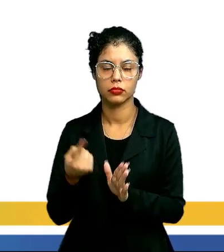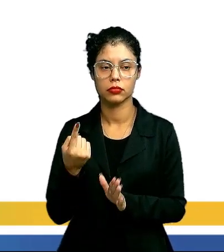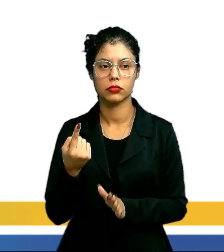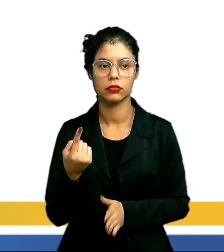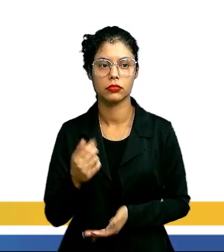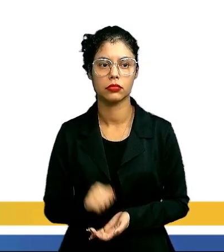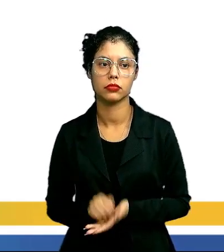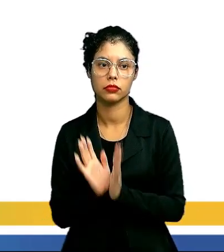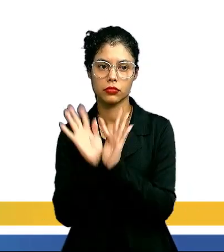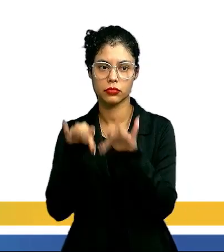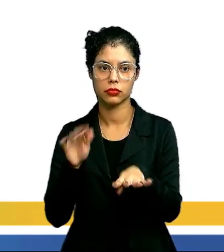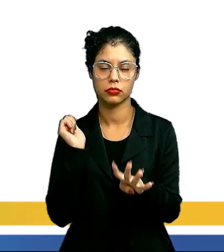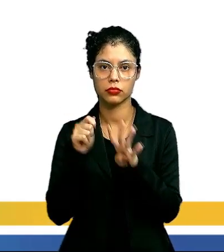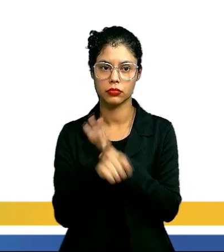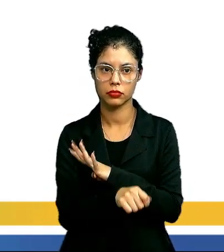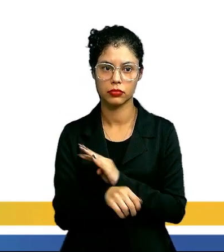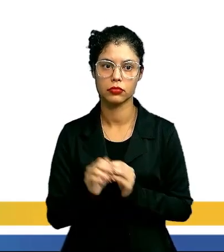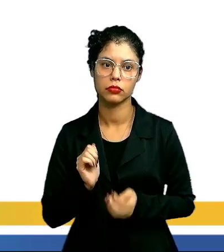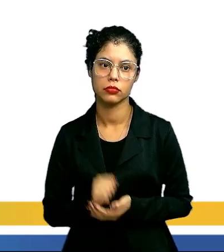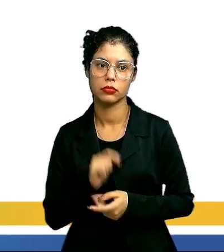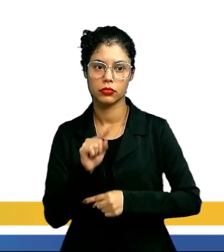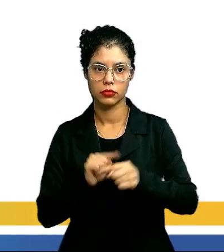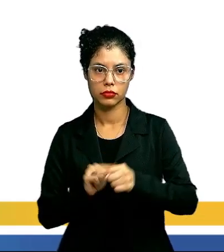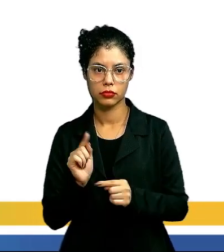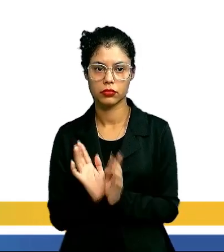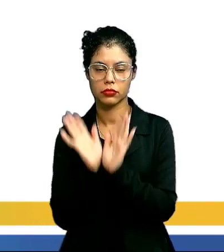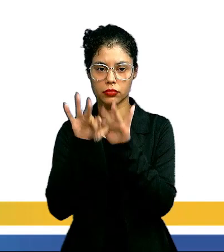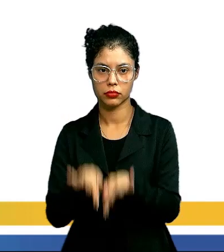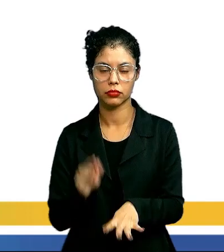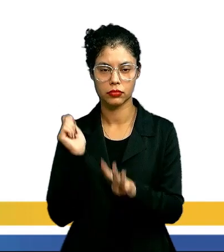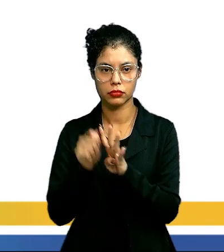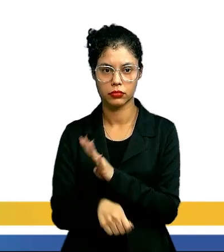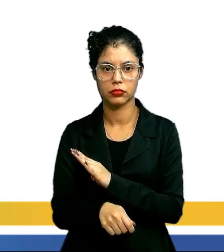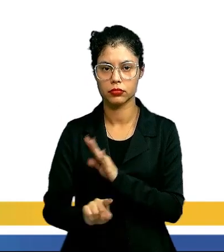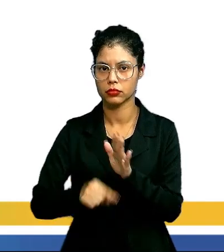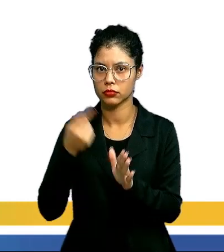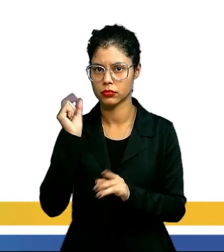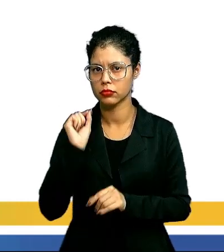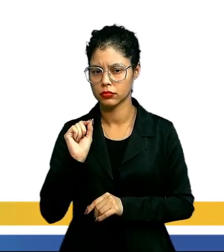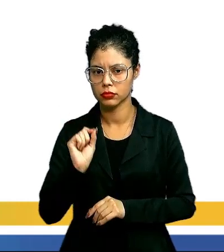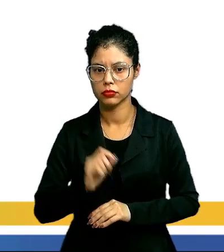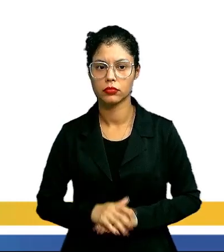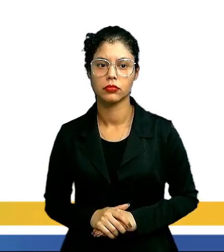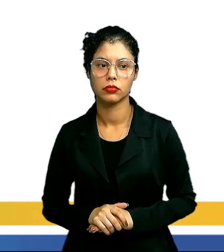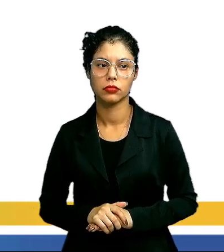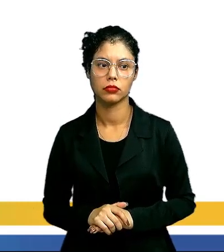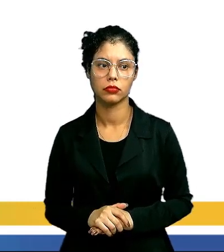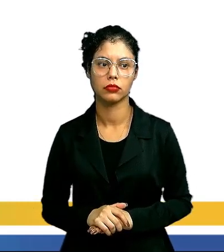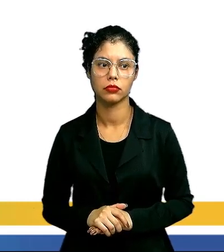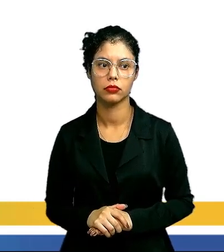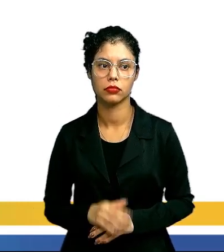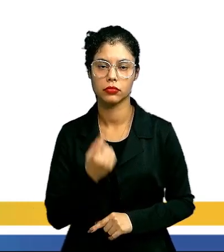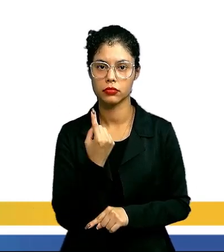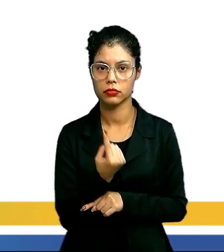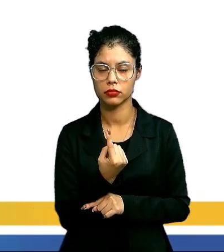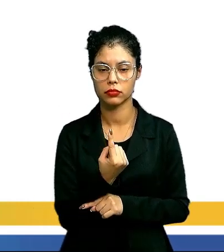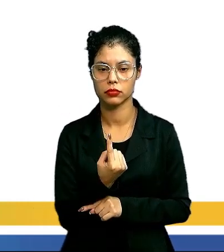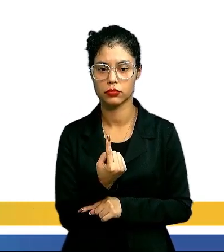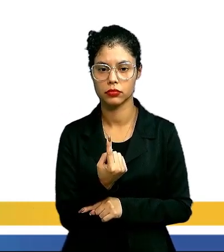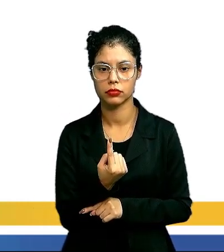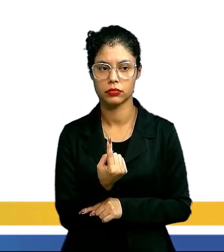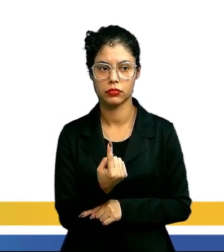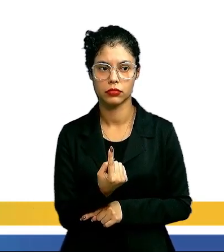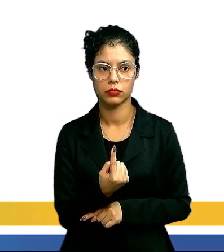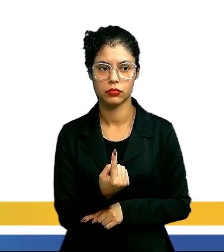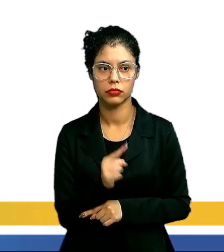ela pagará a primeira parcela final do mês a dívida ao final do primeiro mês será Vamos lá nós